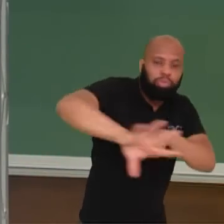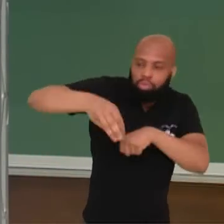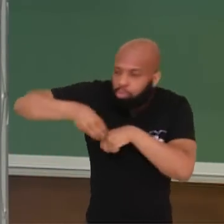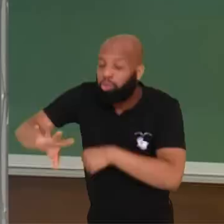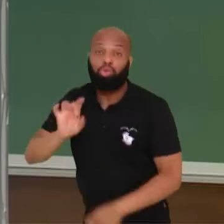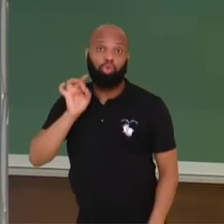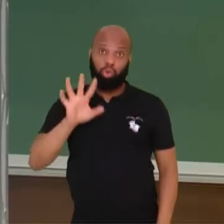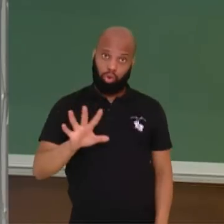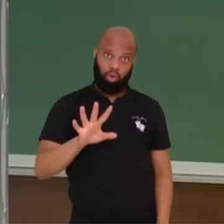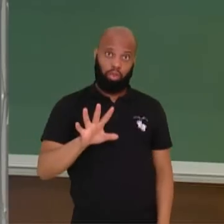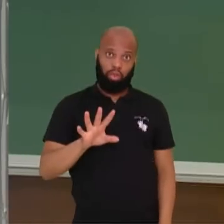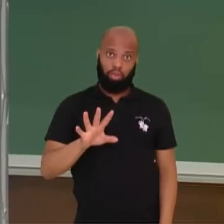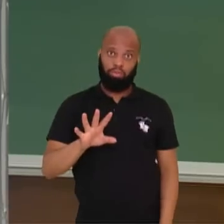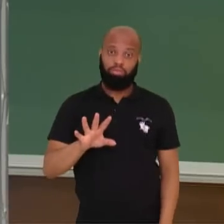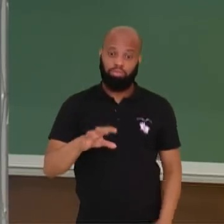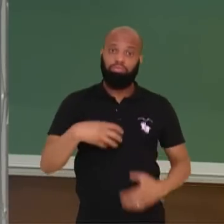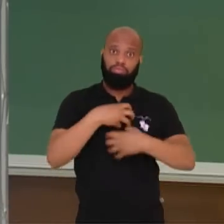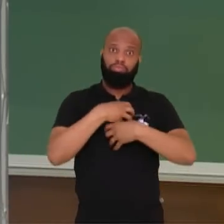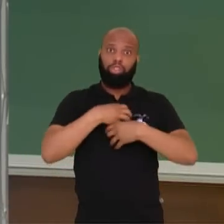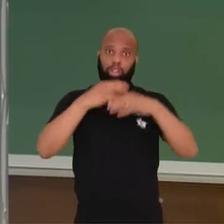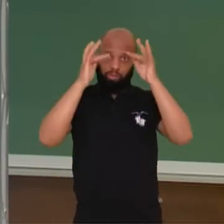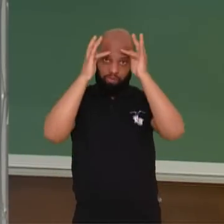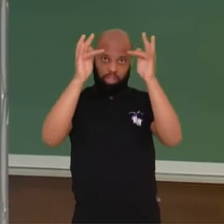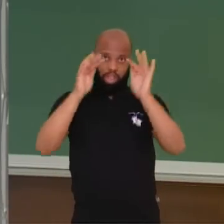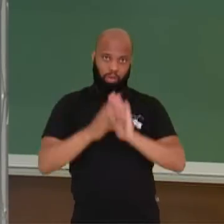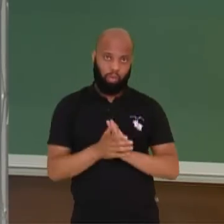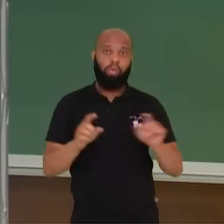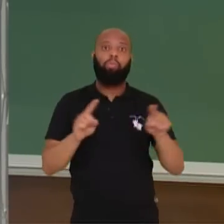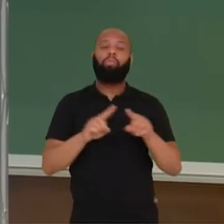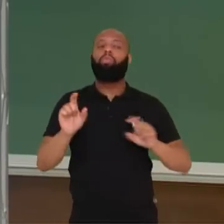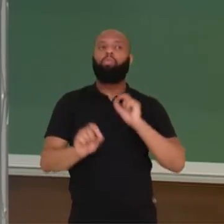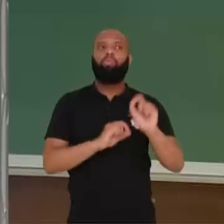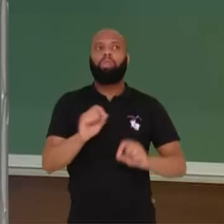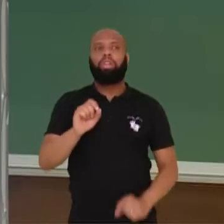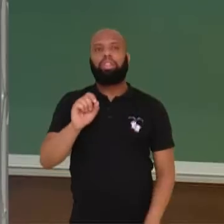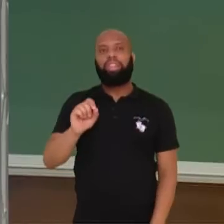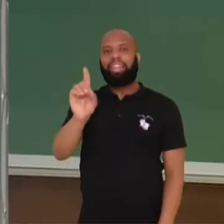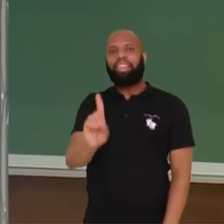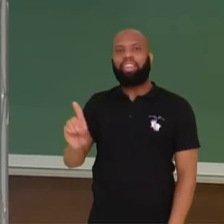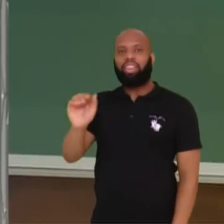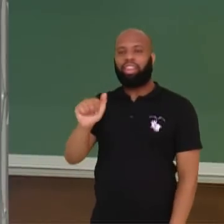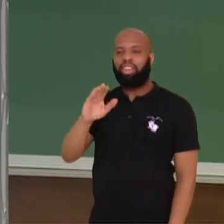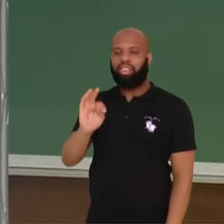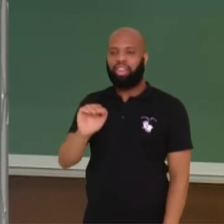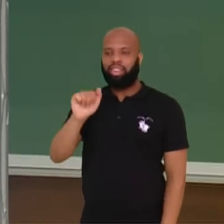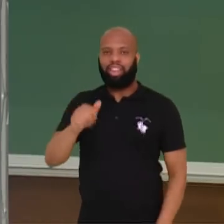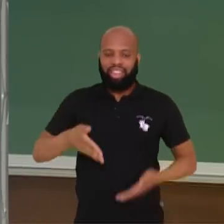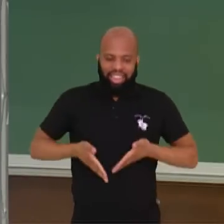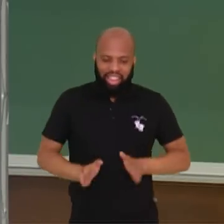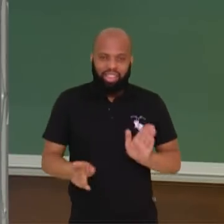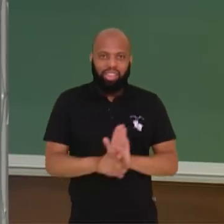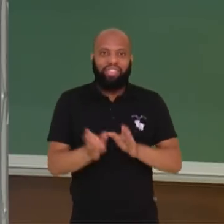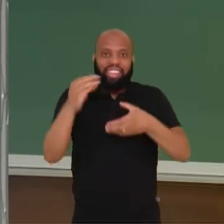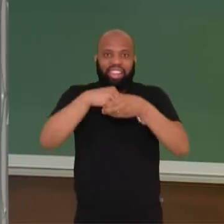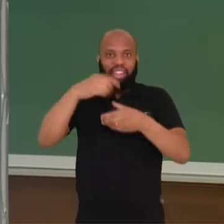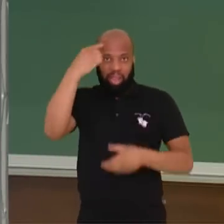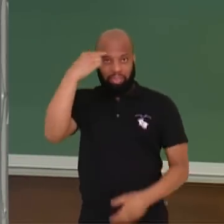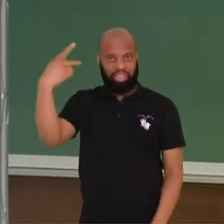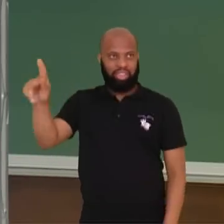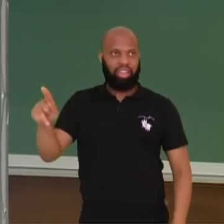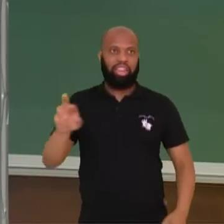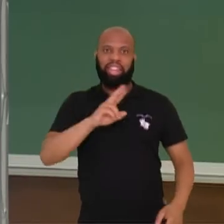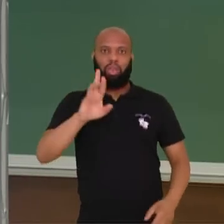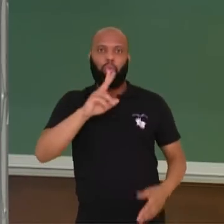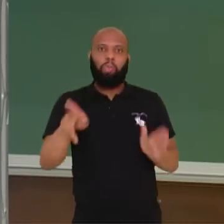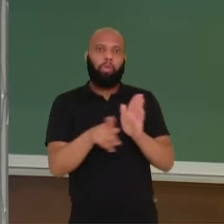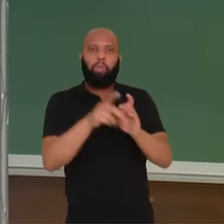com o máximo de fidelidade. Deusa Atena, então, que nasce da cabeça de Zeus. Veja, nasce sem fecundação, né?